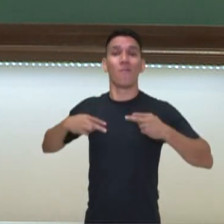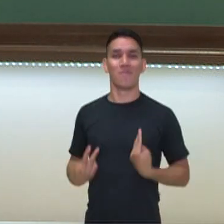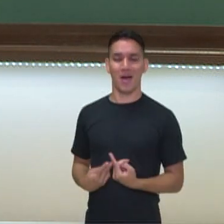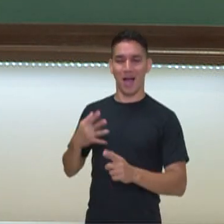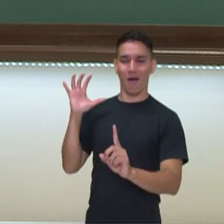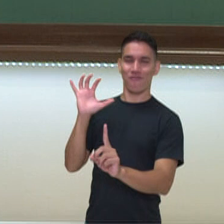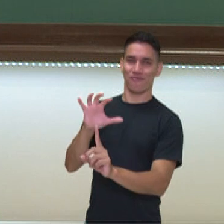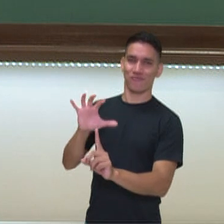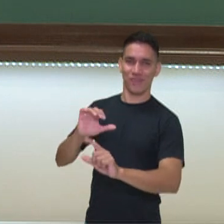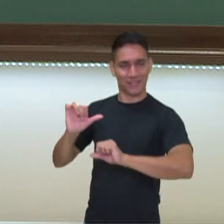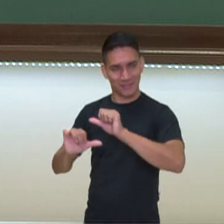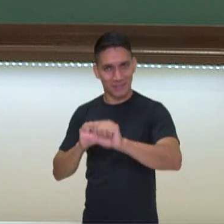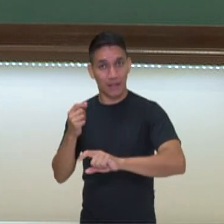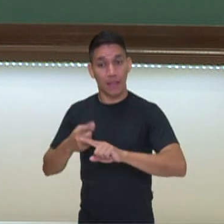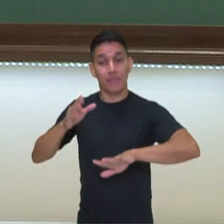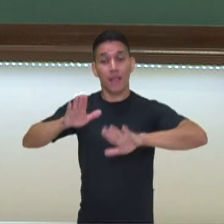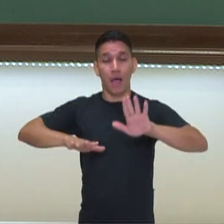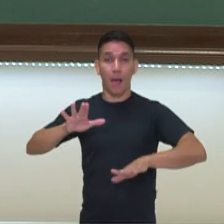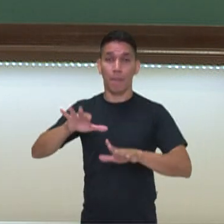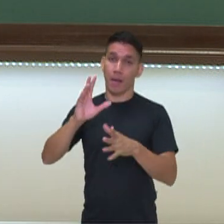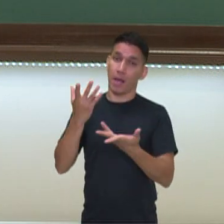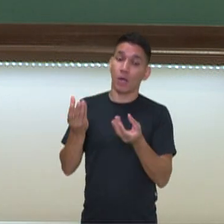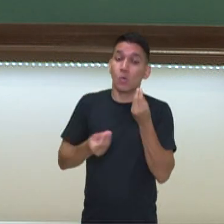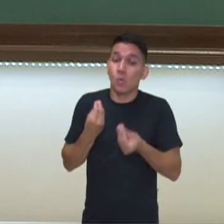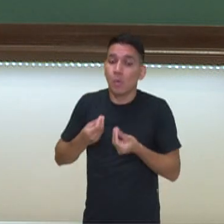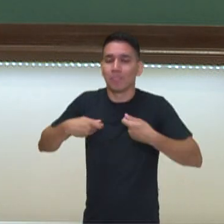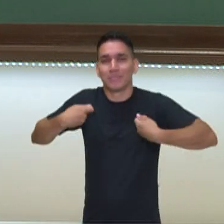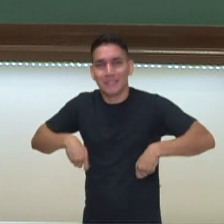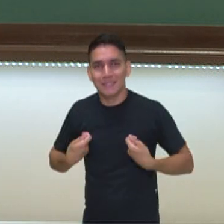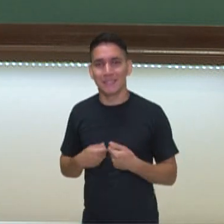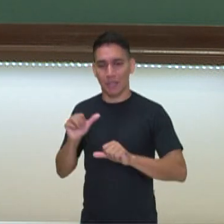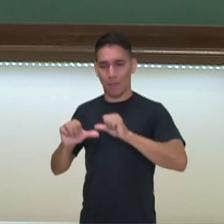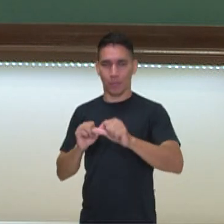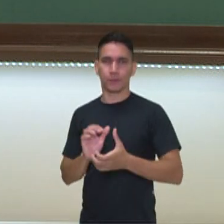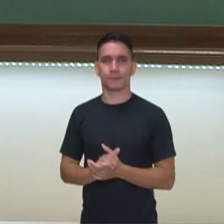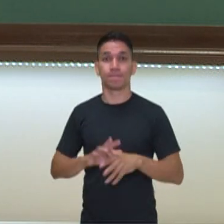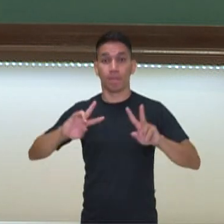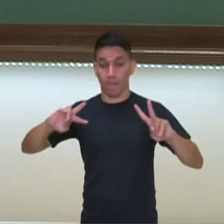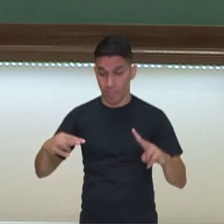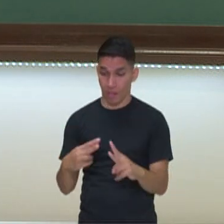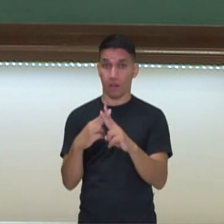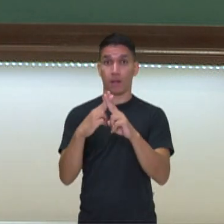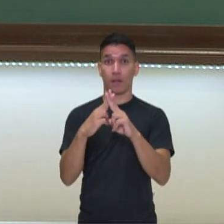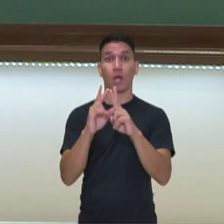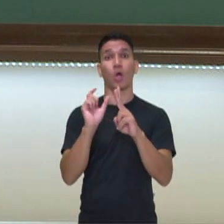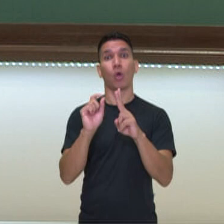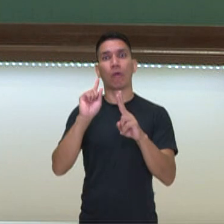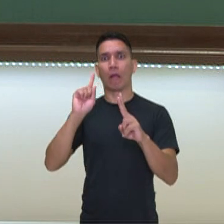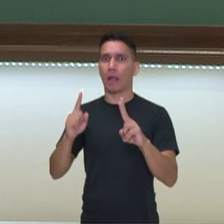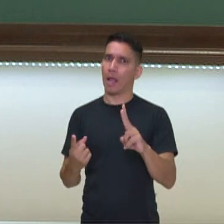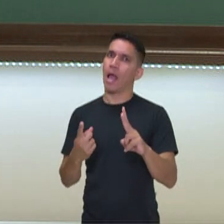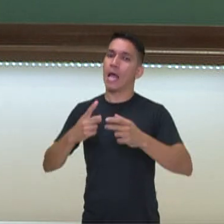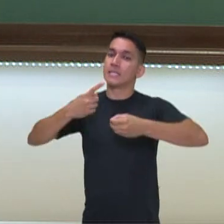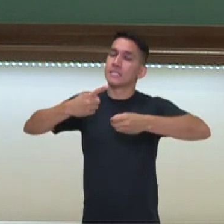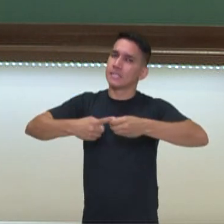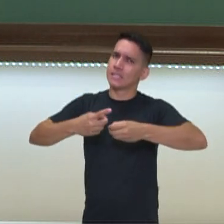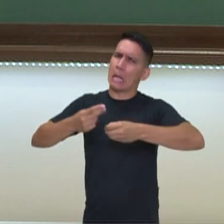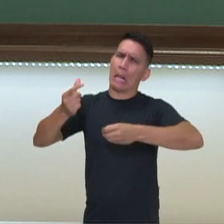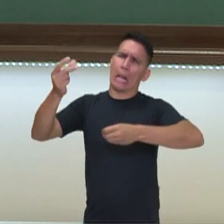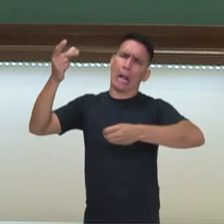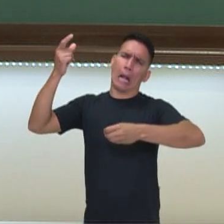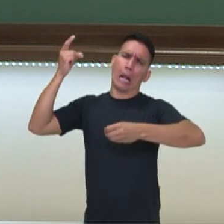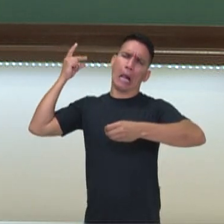partir das necessidades dessa presença humana. Paris, uma cidade de tantos e tantos séculos